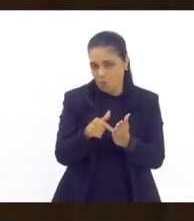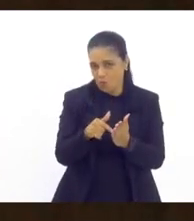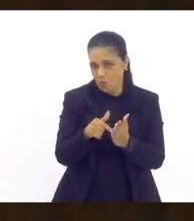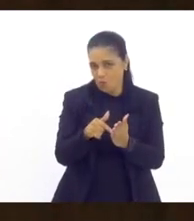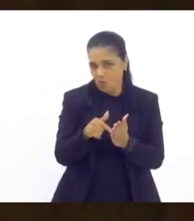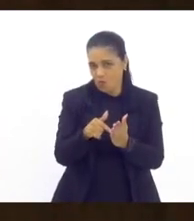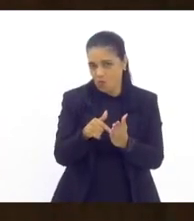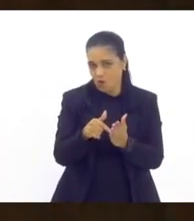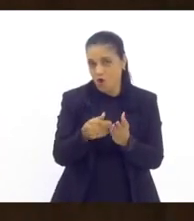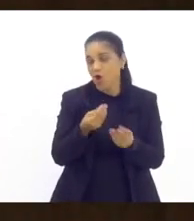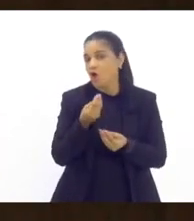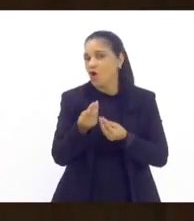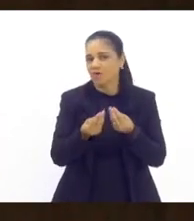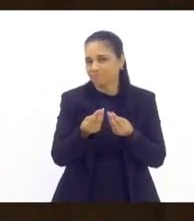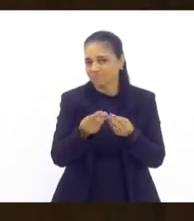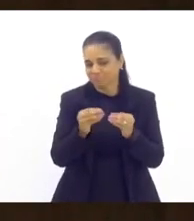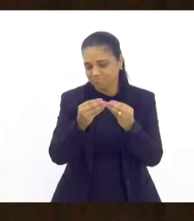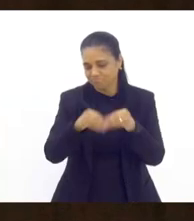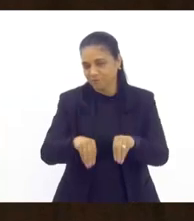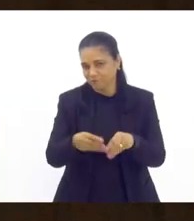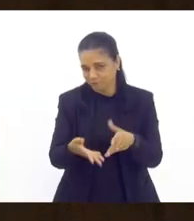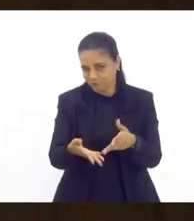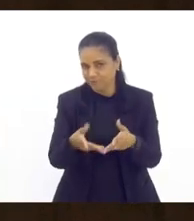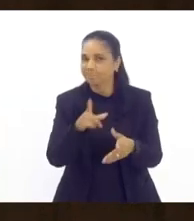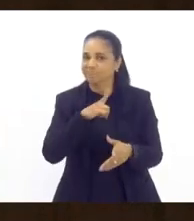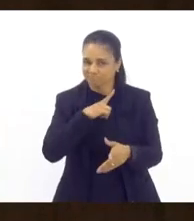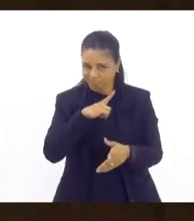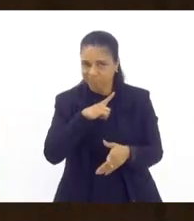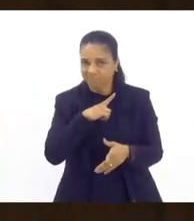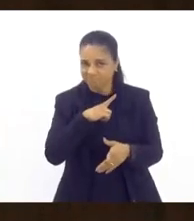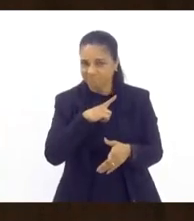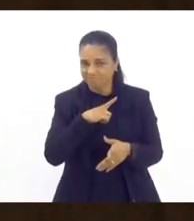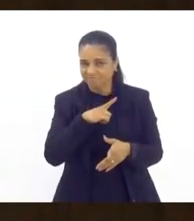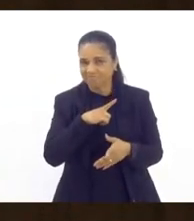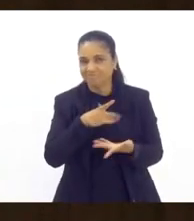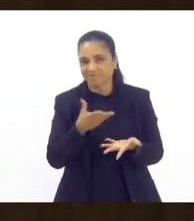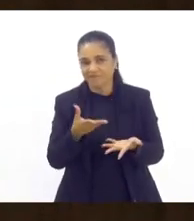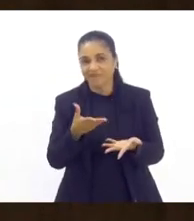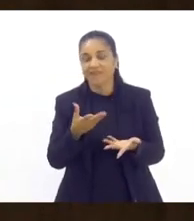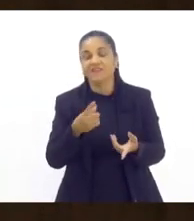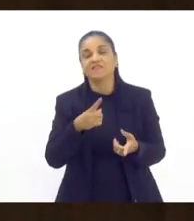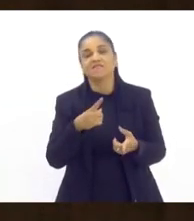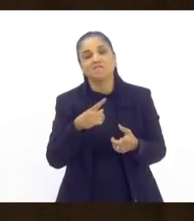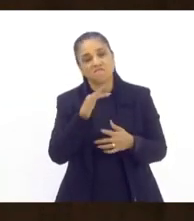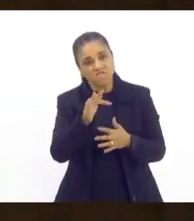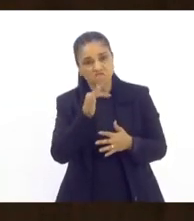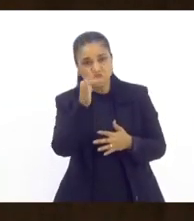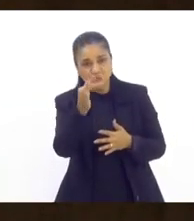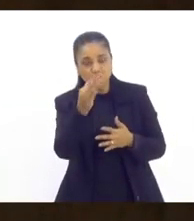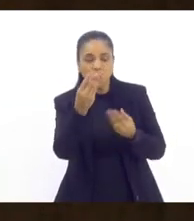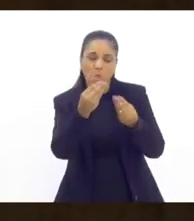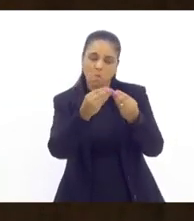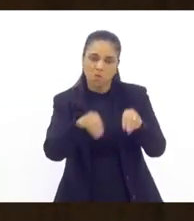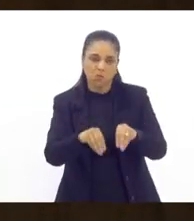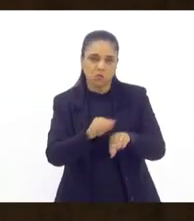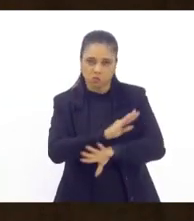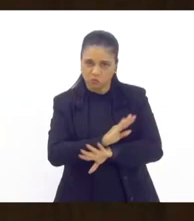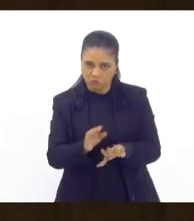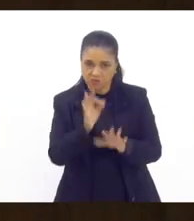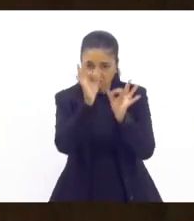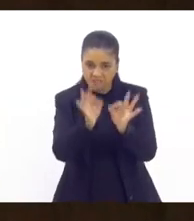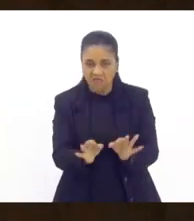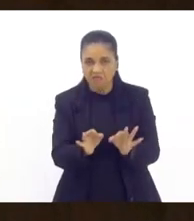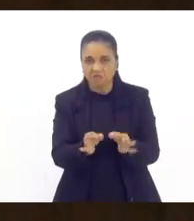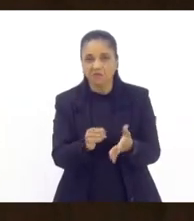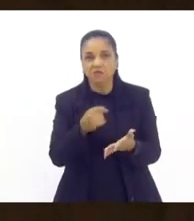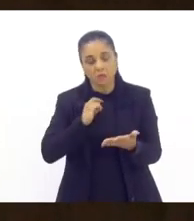vai mal das pernas, tenderá a ficar altamente prejudicado. Nós estamos